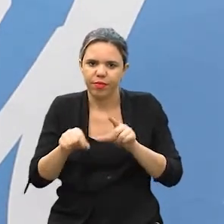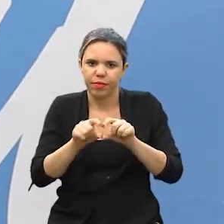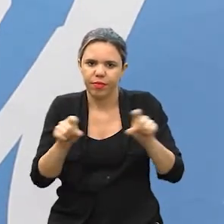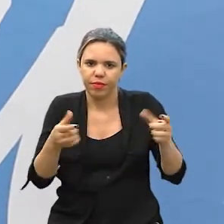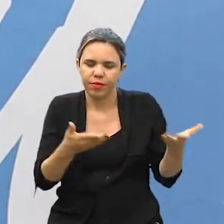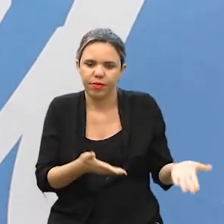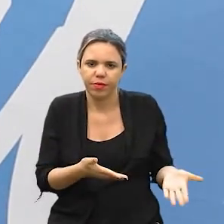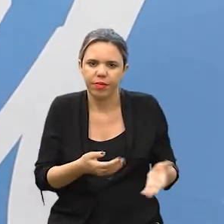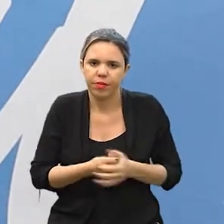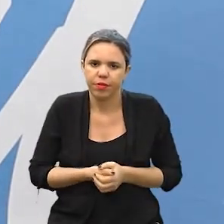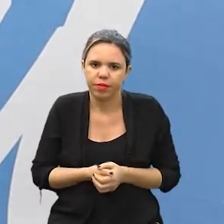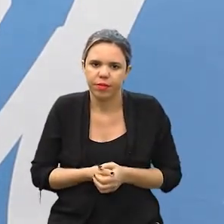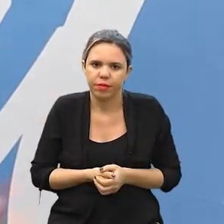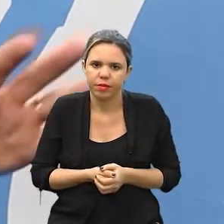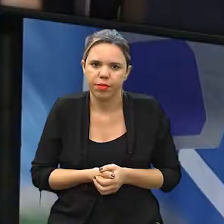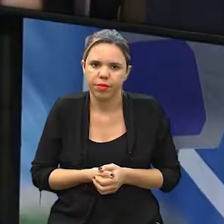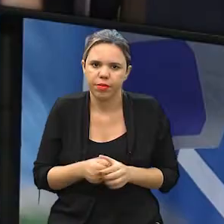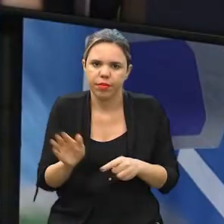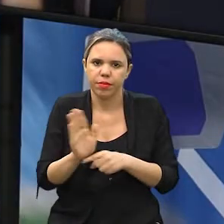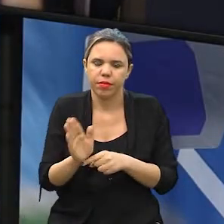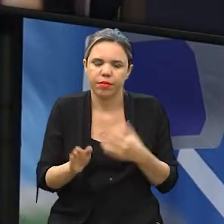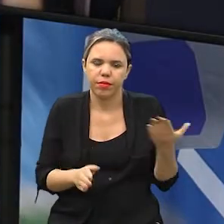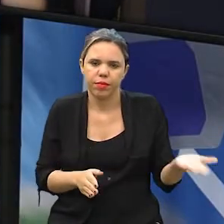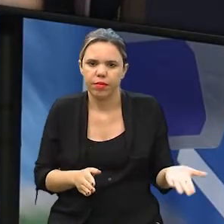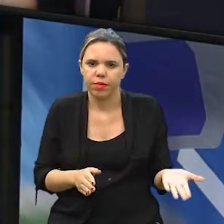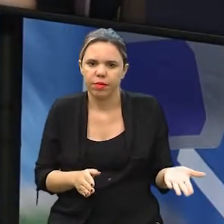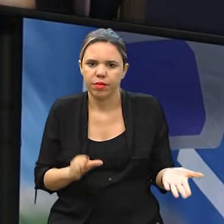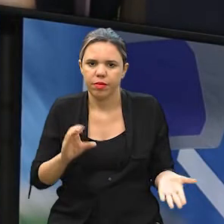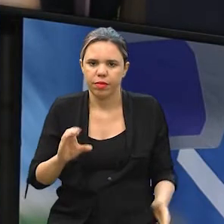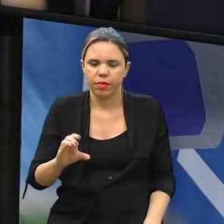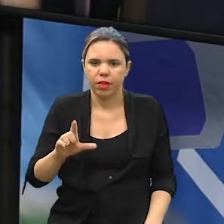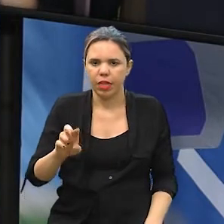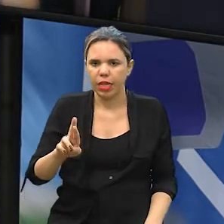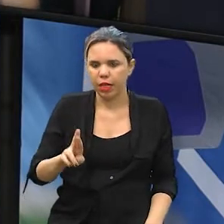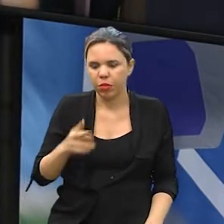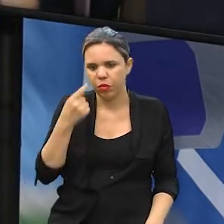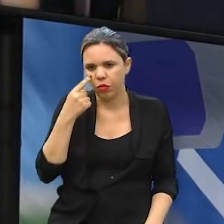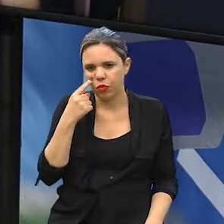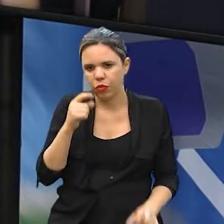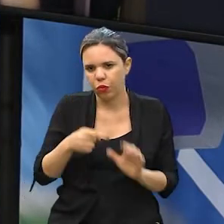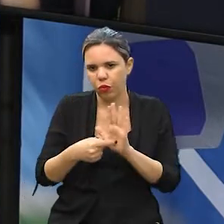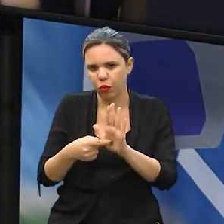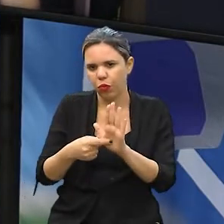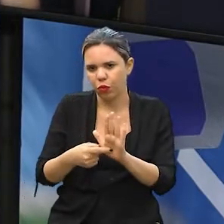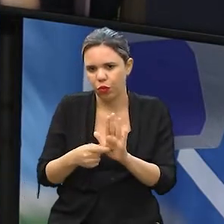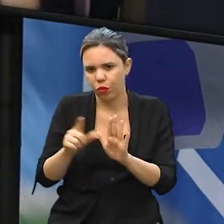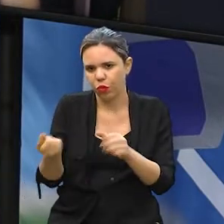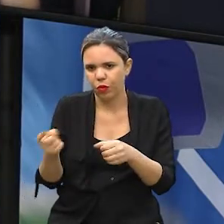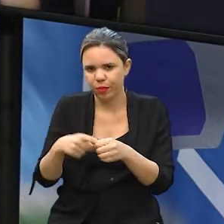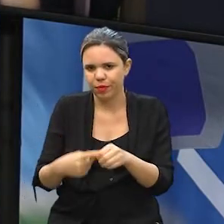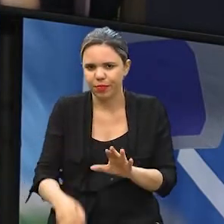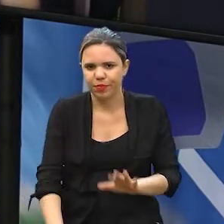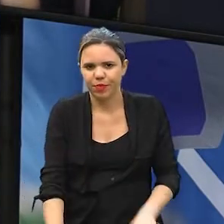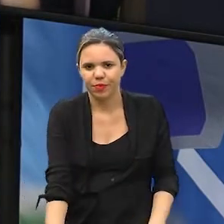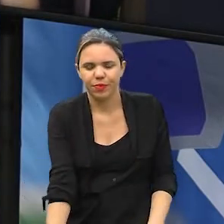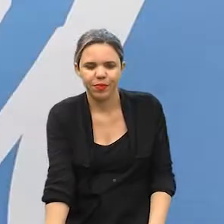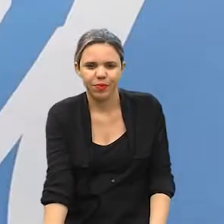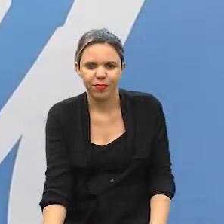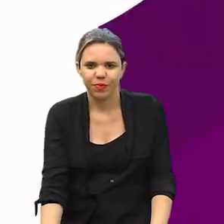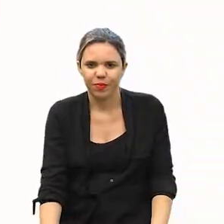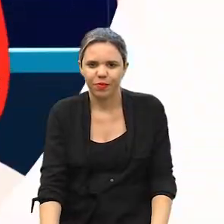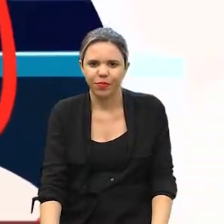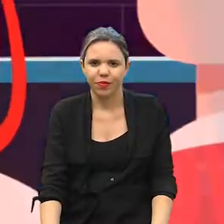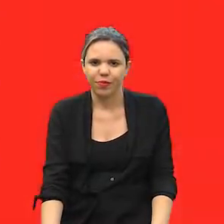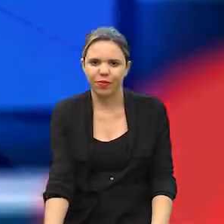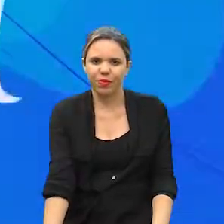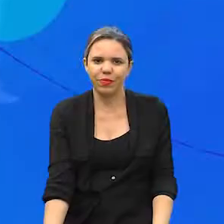trechinho aqui de um dos vídeos do Kleber Rosa. A gente vai mostrar para vocês. Daqui a pouco a gente volta com esse bate-papo. Olha